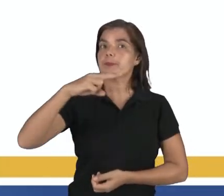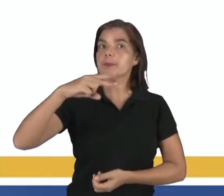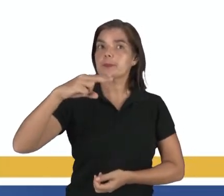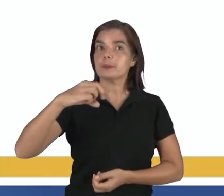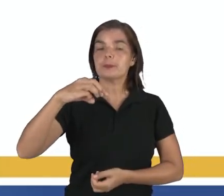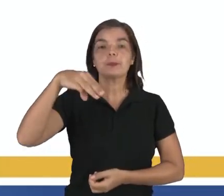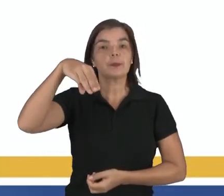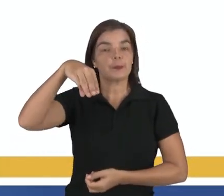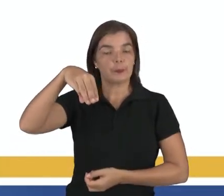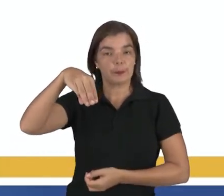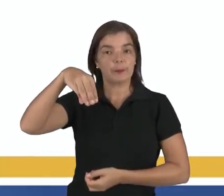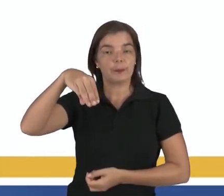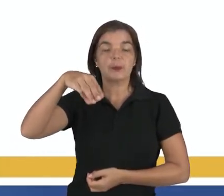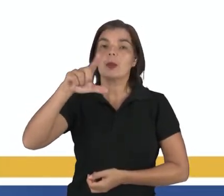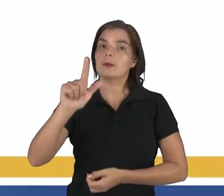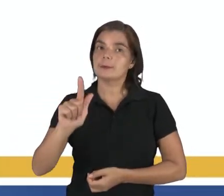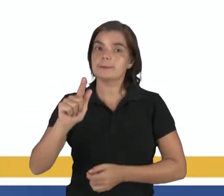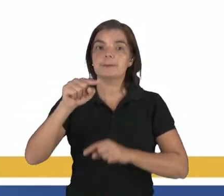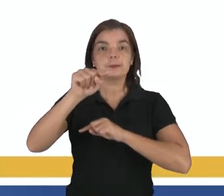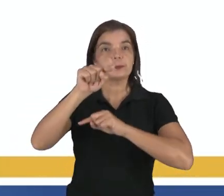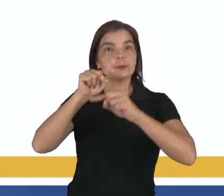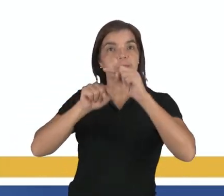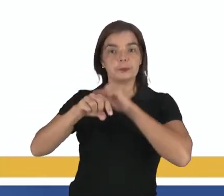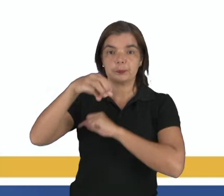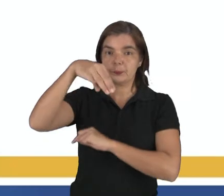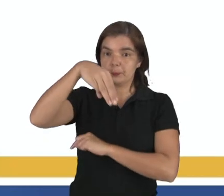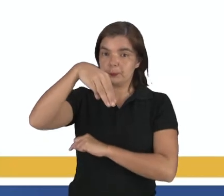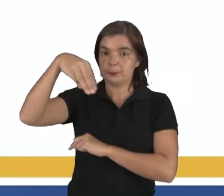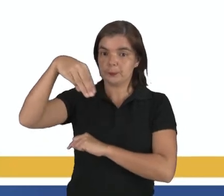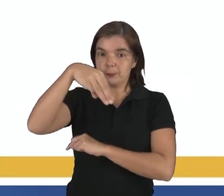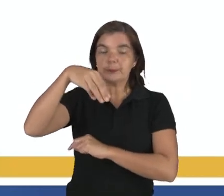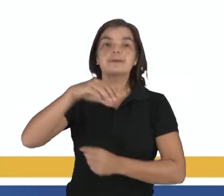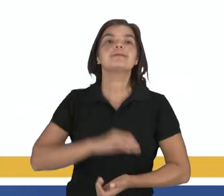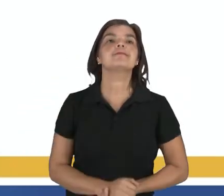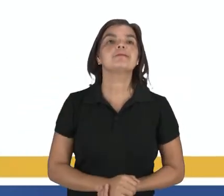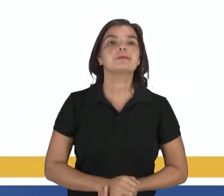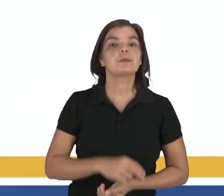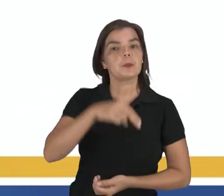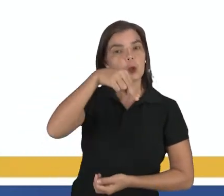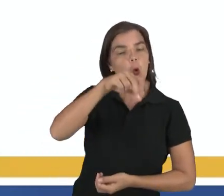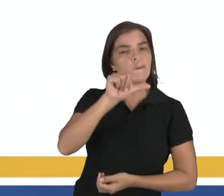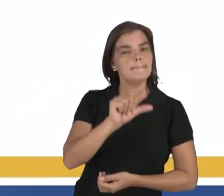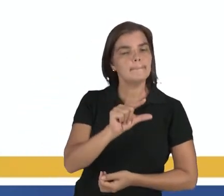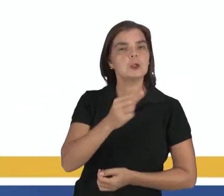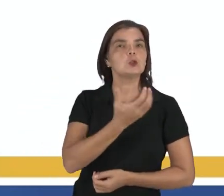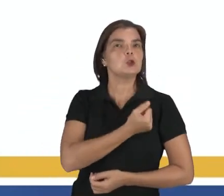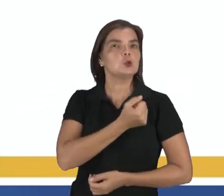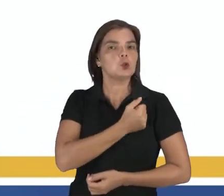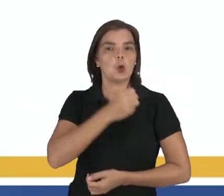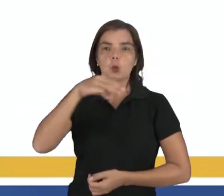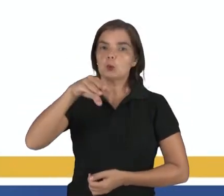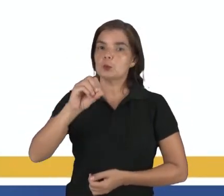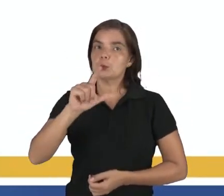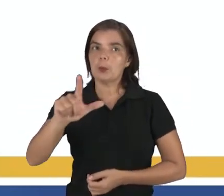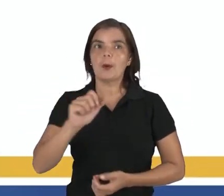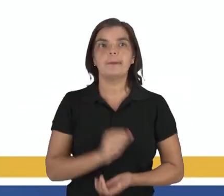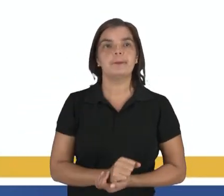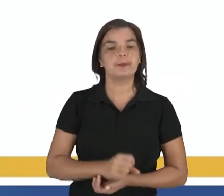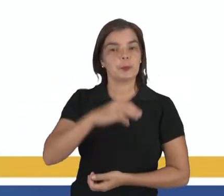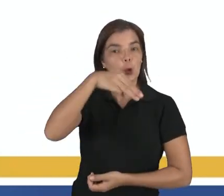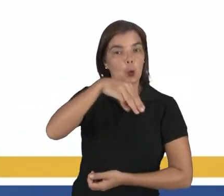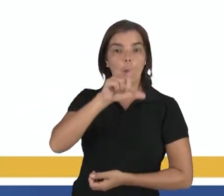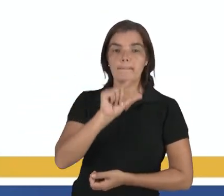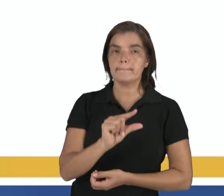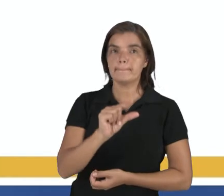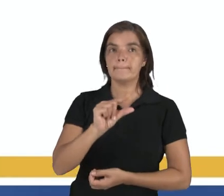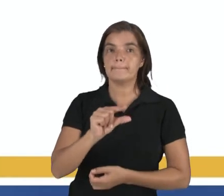igual massa em gramas dividido pela massa molar. Então, o N minúsculo representa o número de mols, o